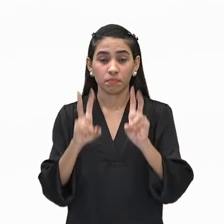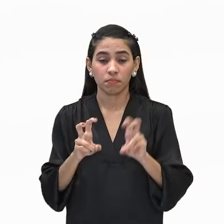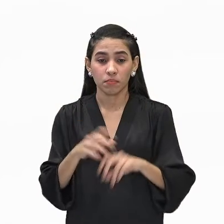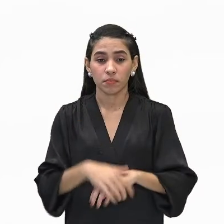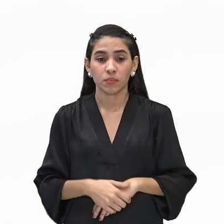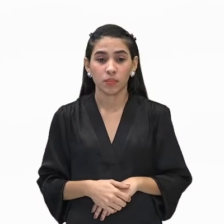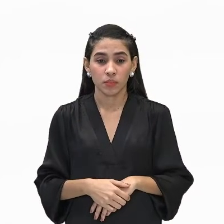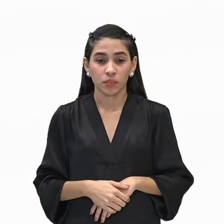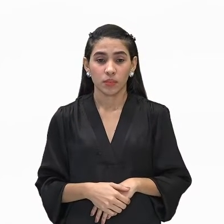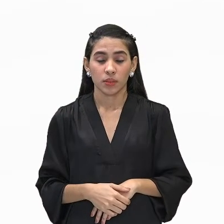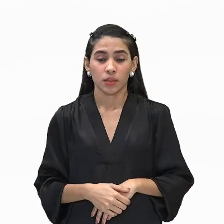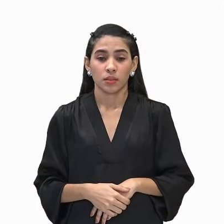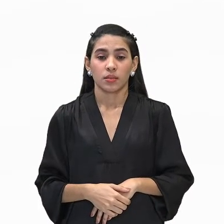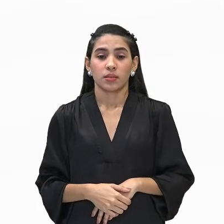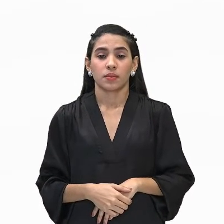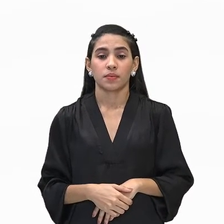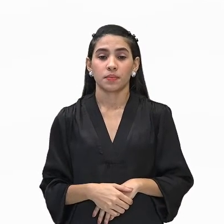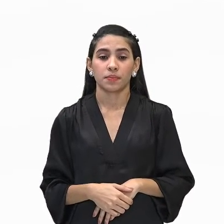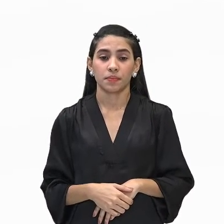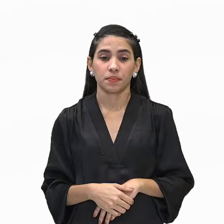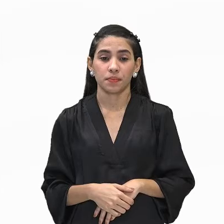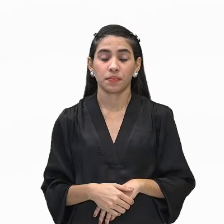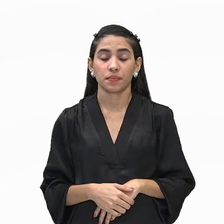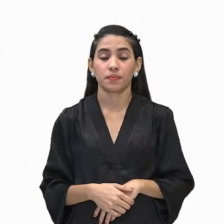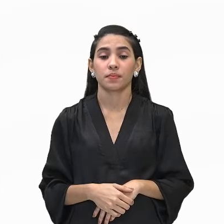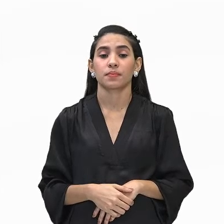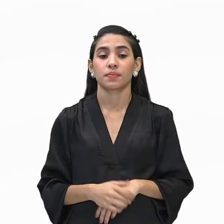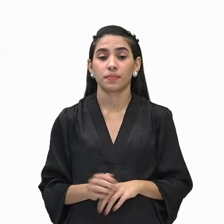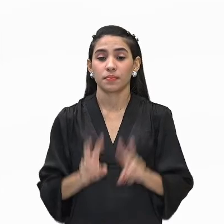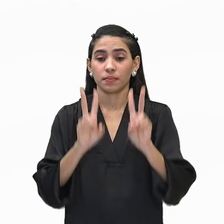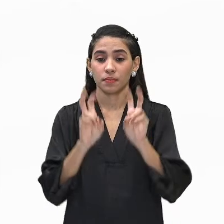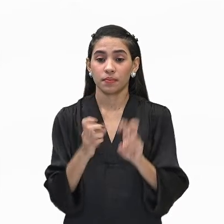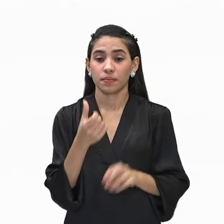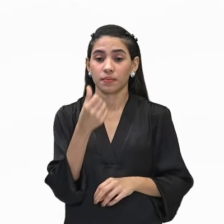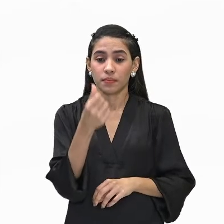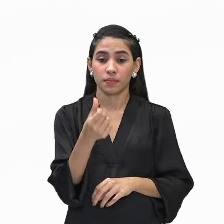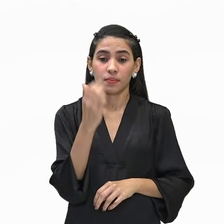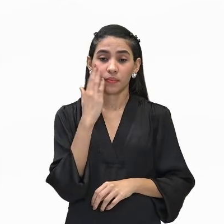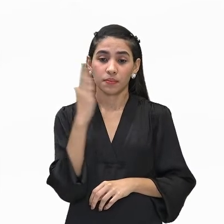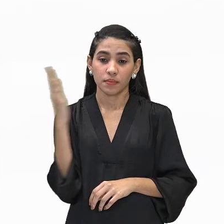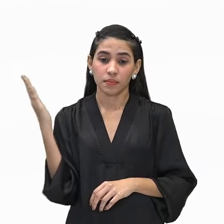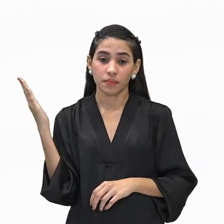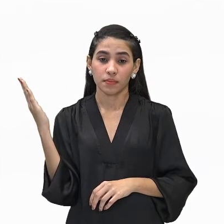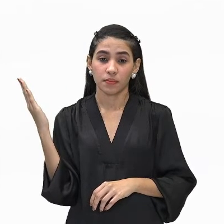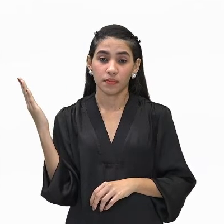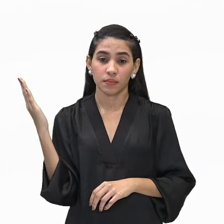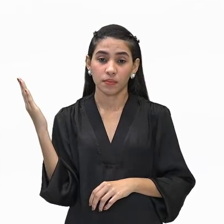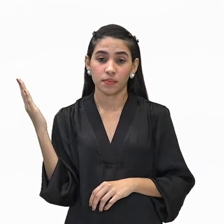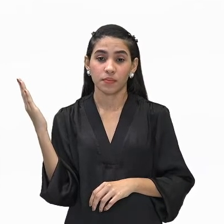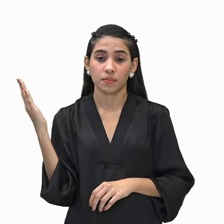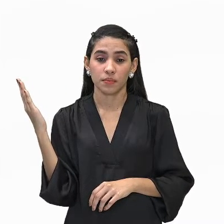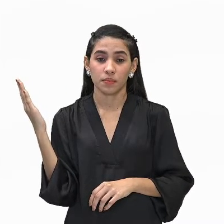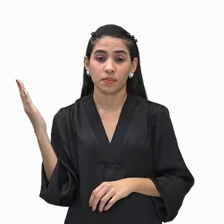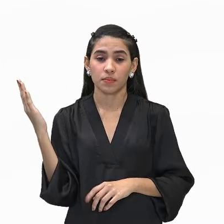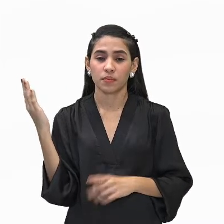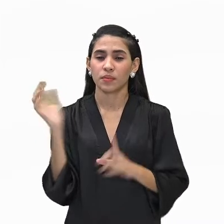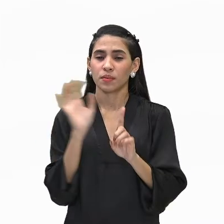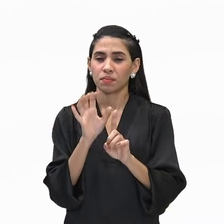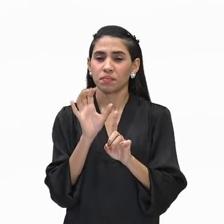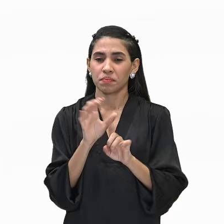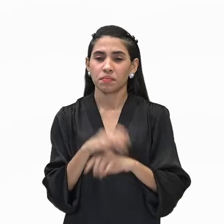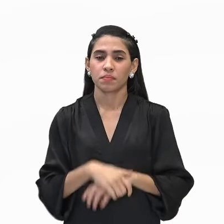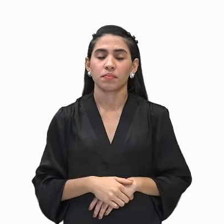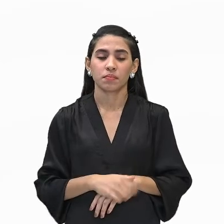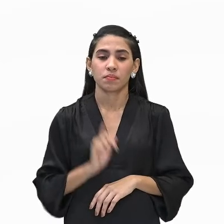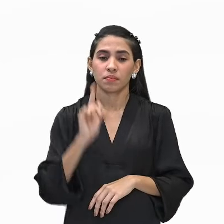a ela? Subtema 6, a questão do pertencimento a um local, bairro, município, escola. O meio ambiente influencia?